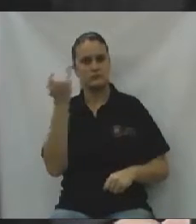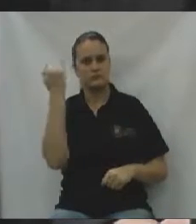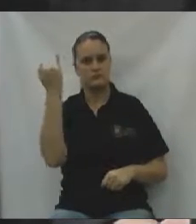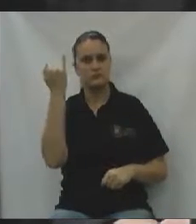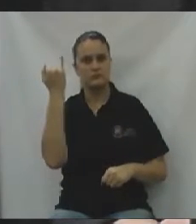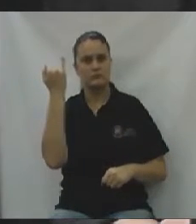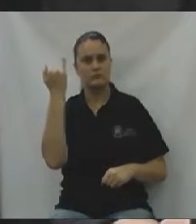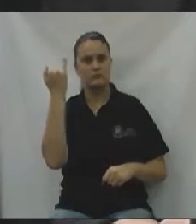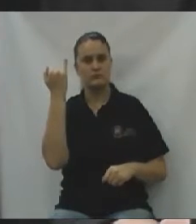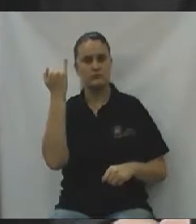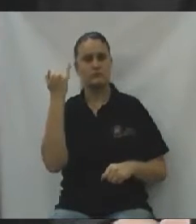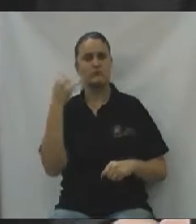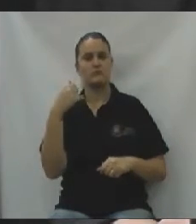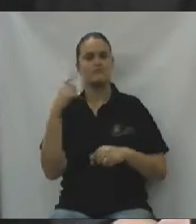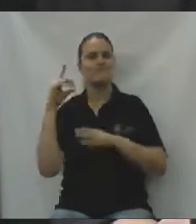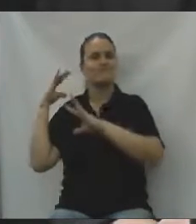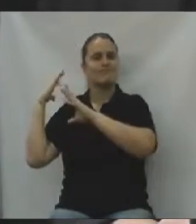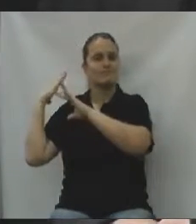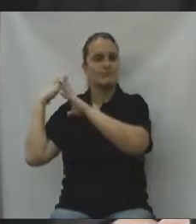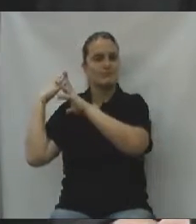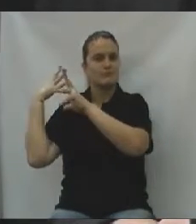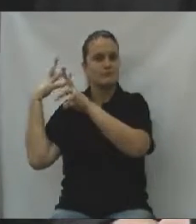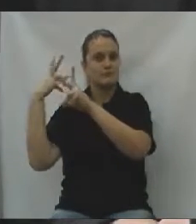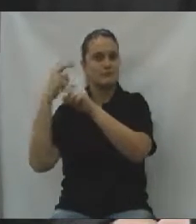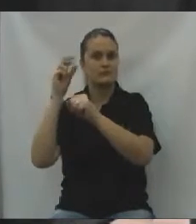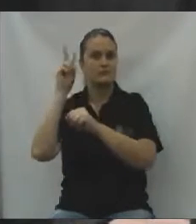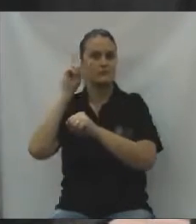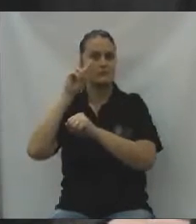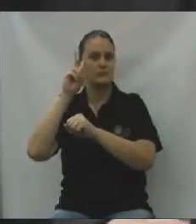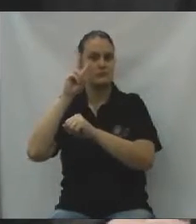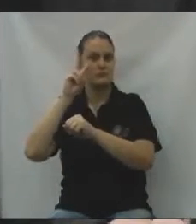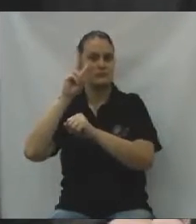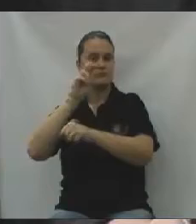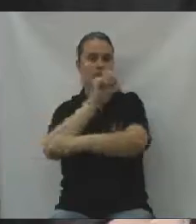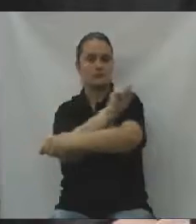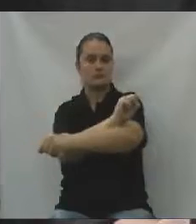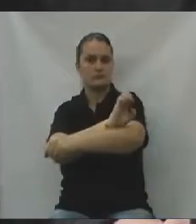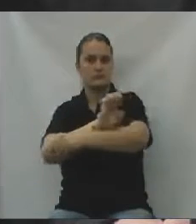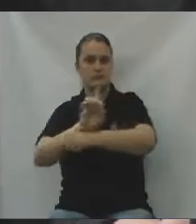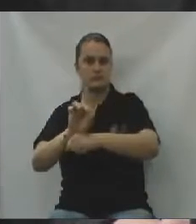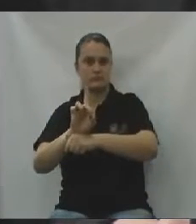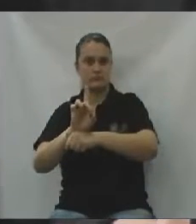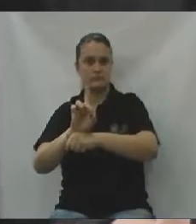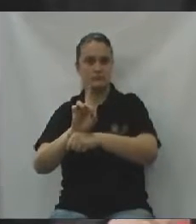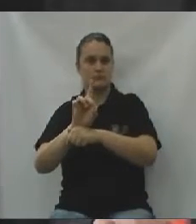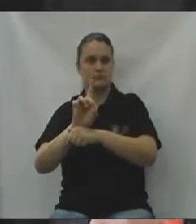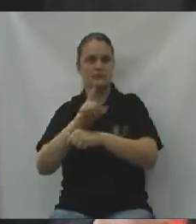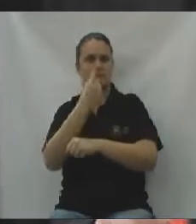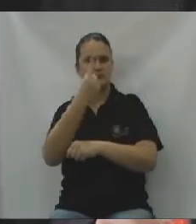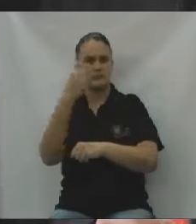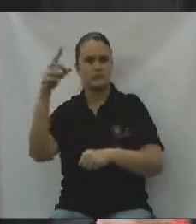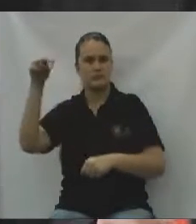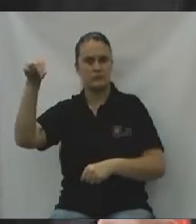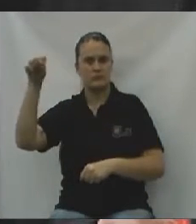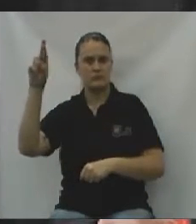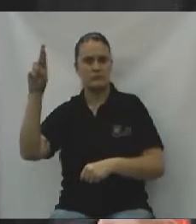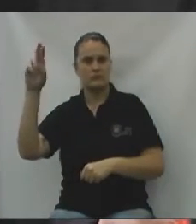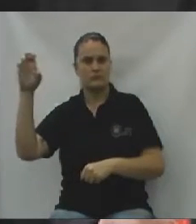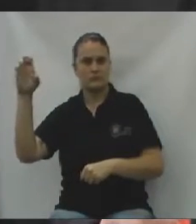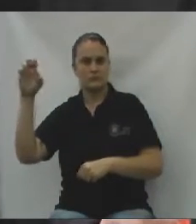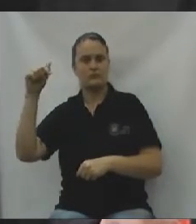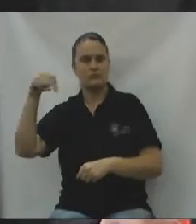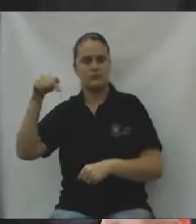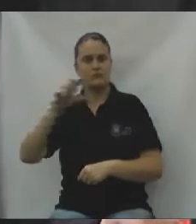este, do resgate histórico da história da Secretaria de Educação em cada núcleo. Em União